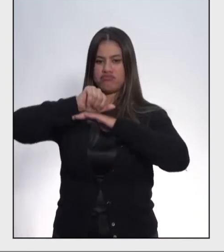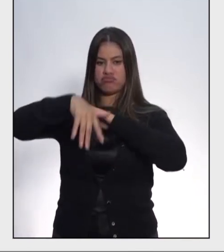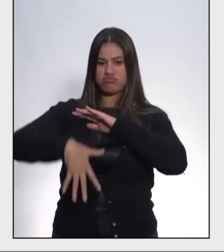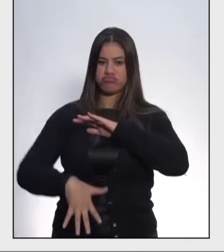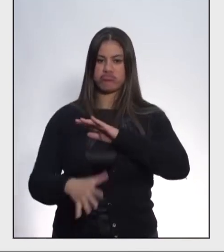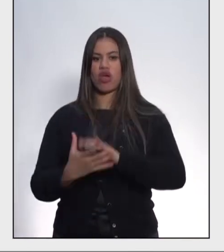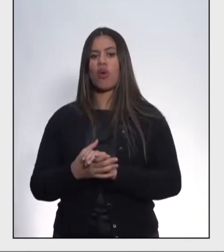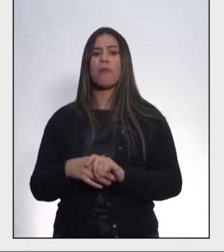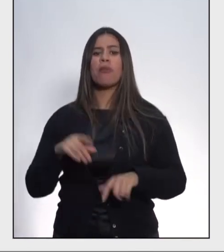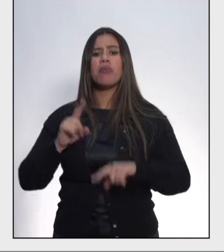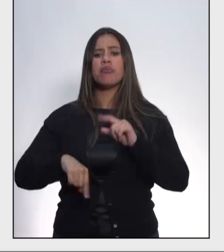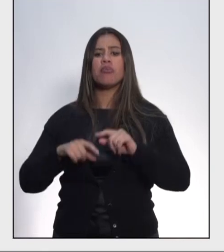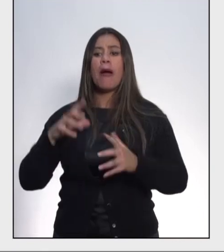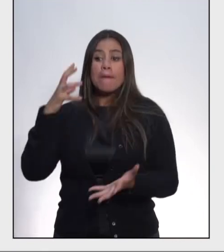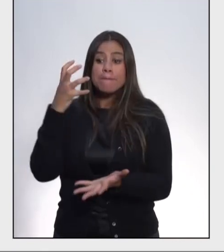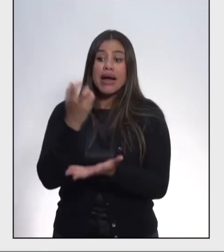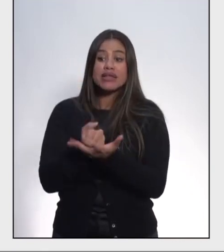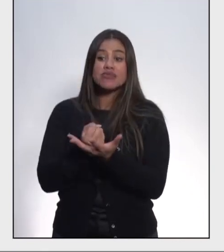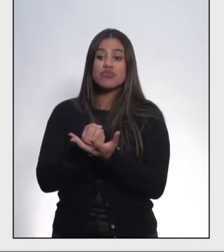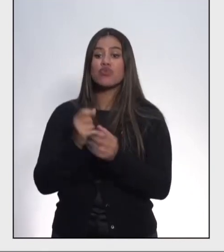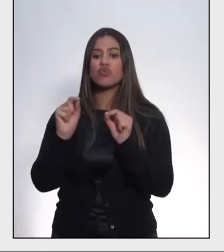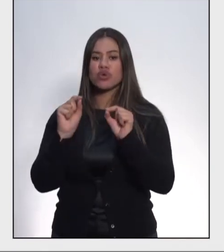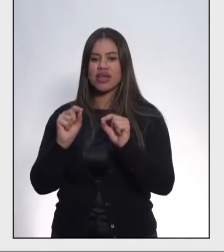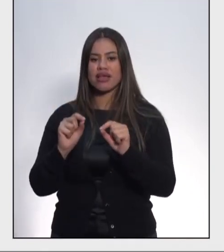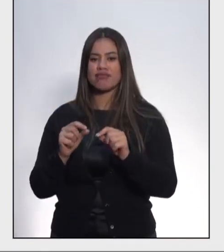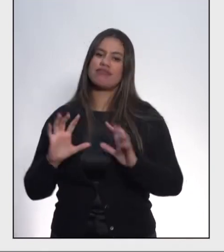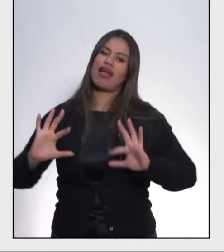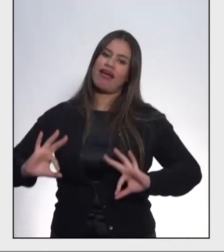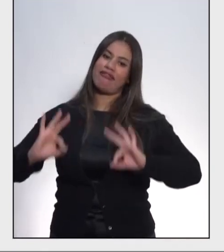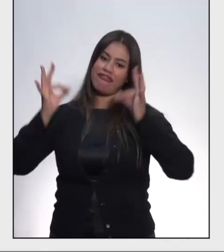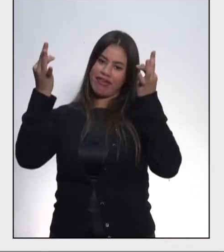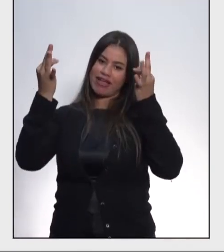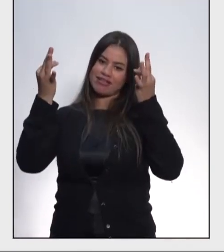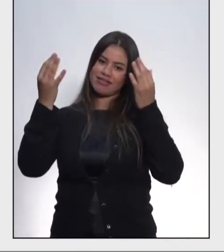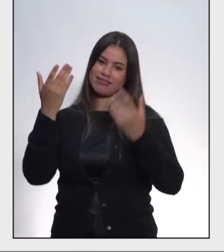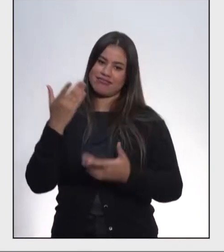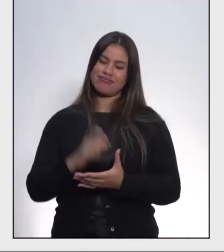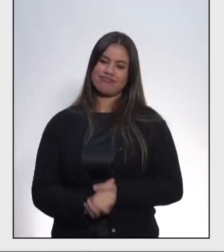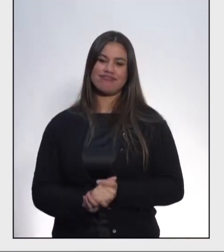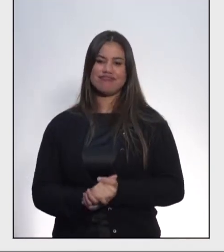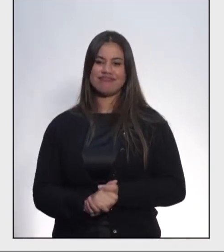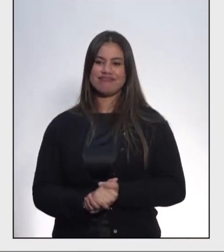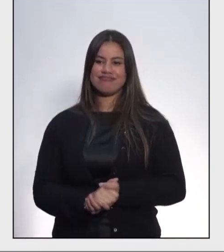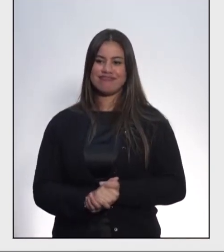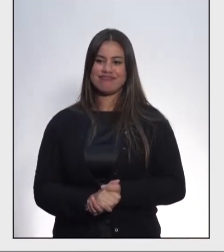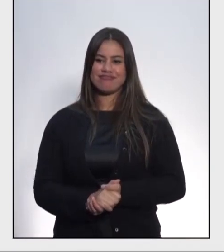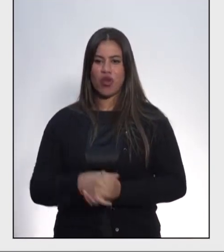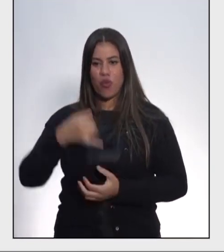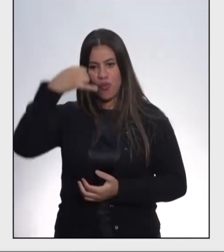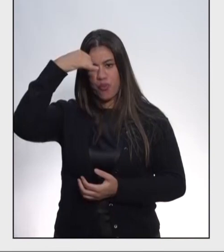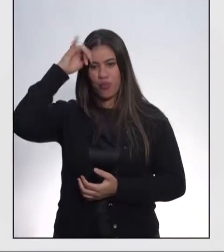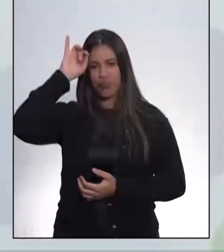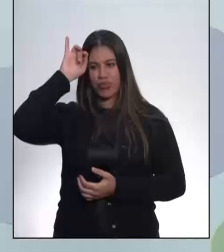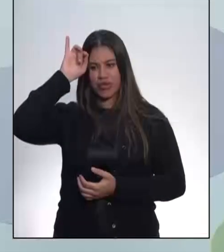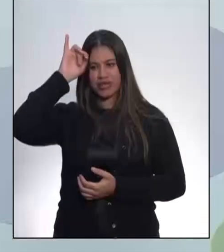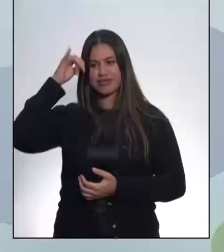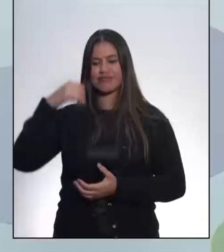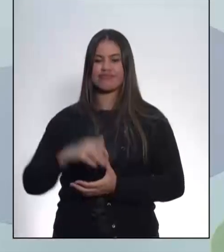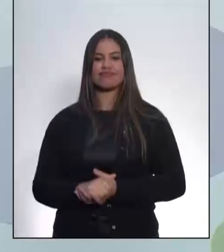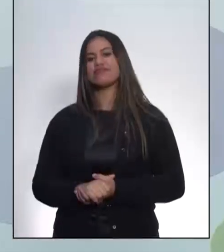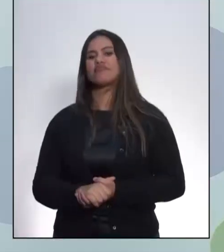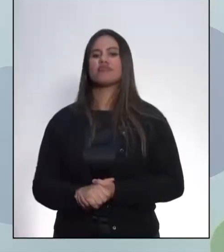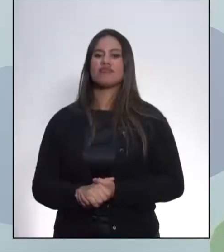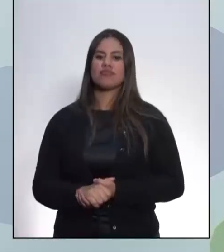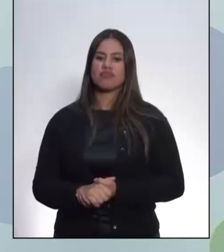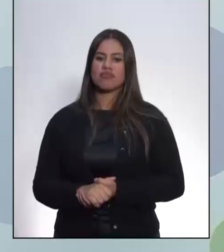patrimônio imaterial aqui? É a festa do Bumba Meu Boi. Tudo bem? Professor, sabe o que eu estou pensando aqui? Eu nunca tinha visto essa matéria e consegui